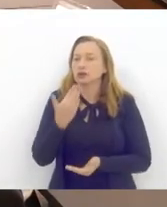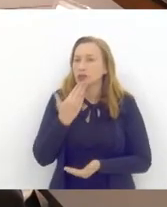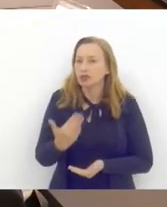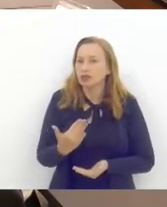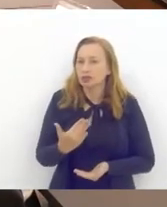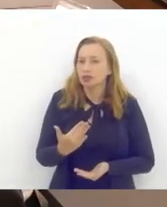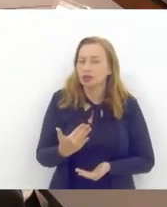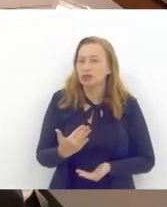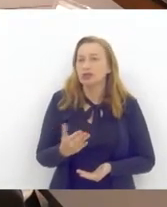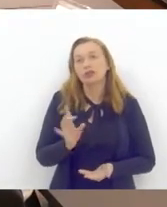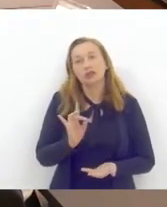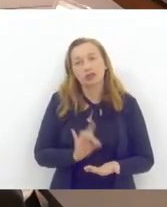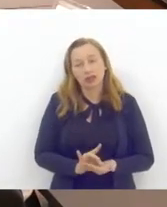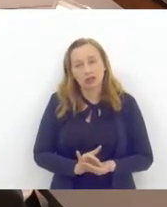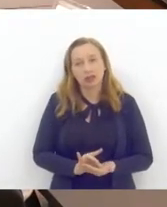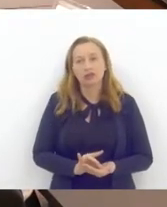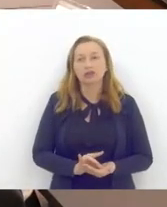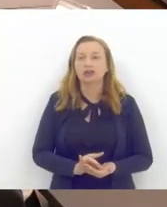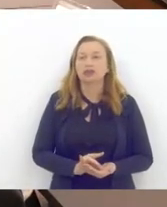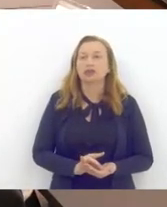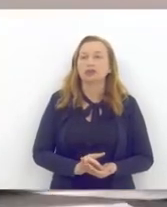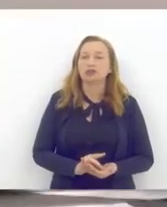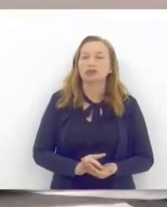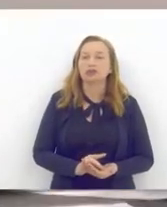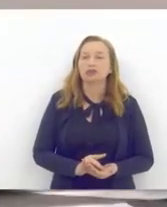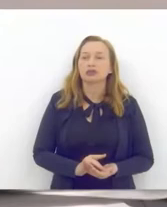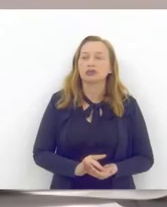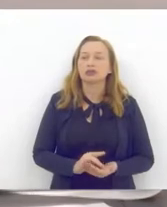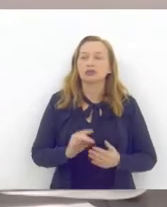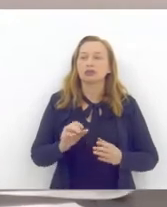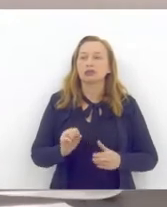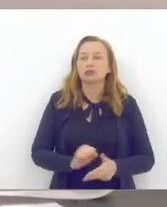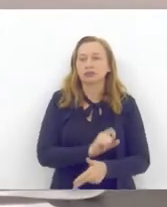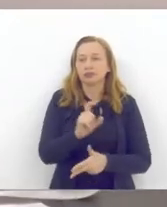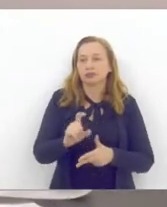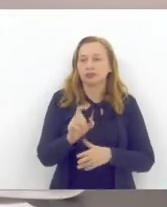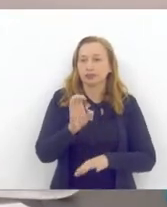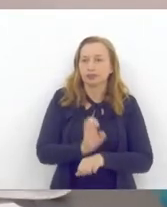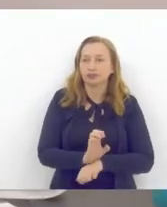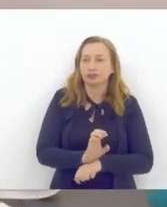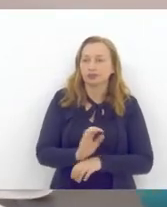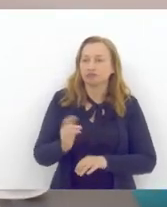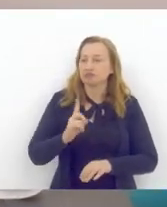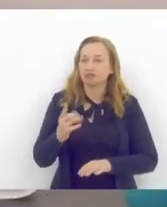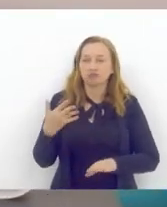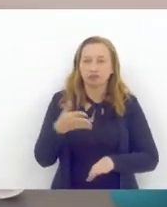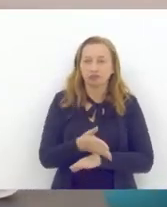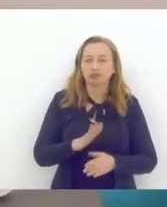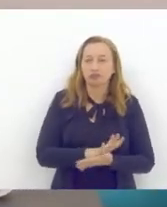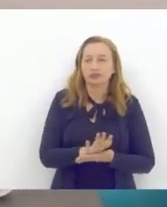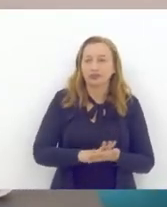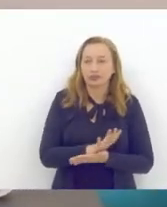e, na agilidade que é comum ao Poder Executivo do Estado, até agora não chegou.